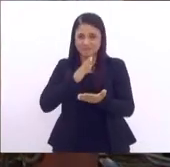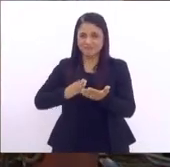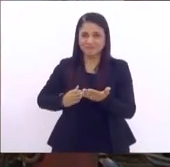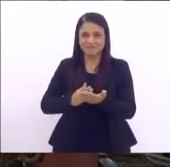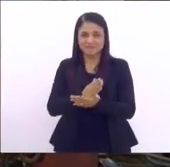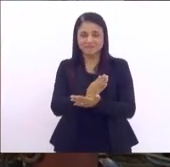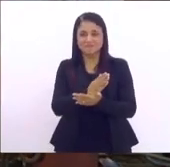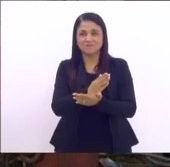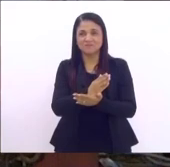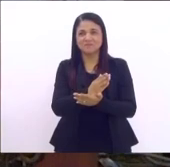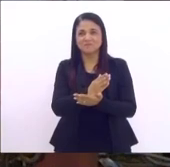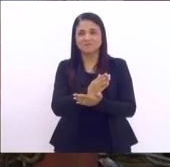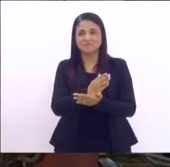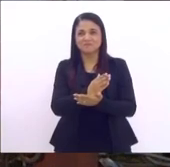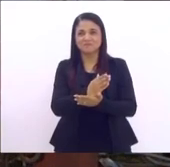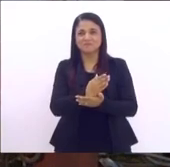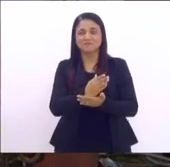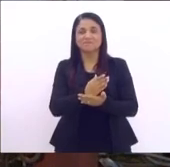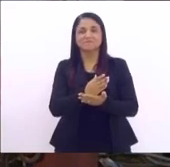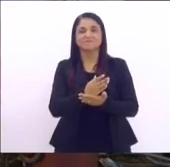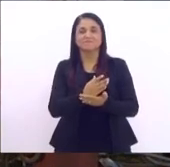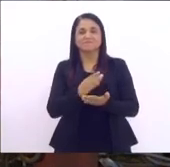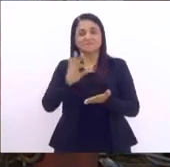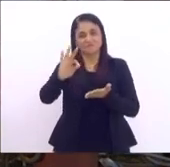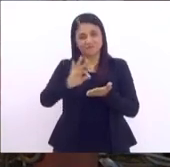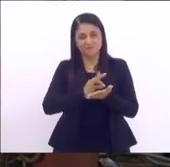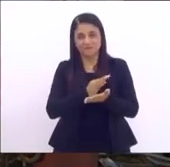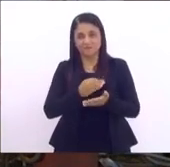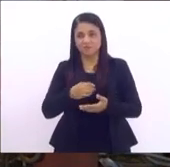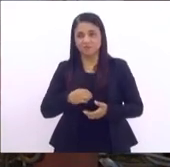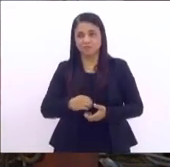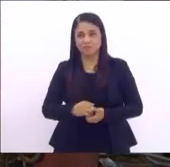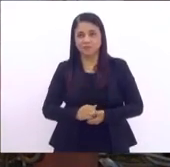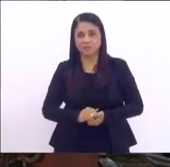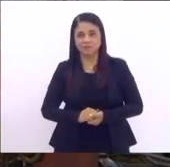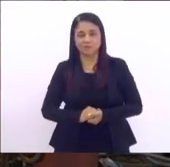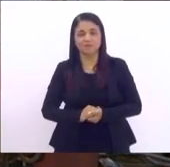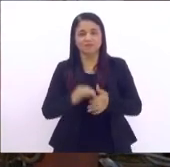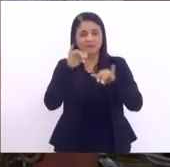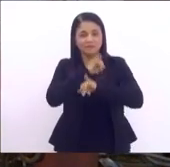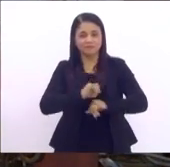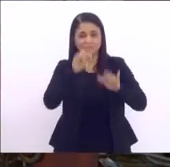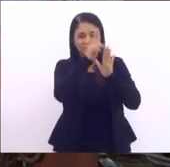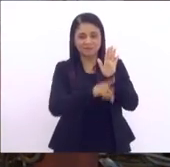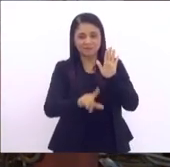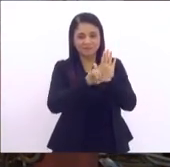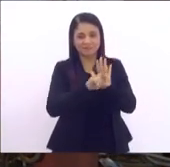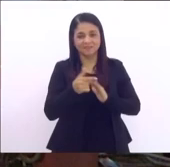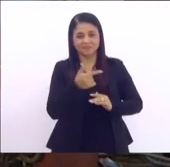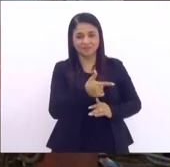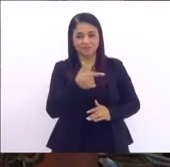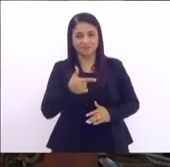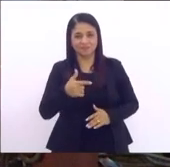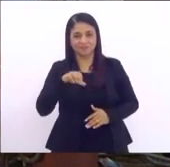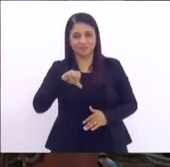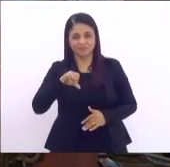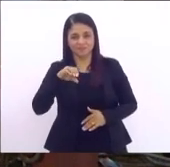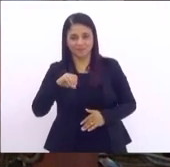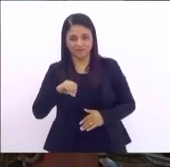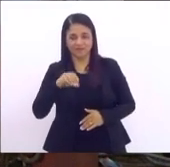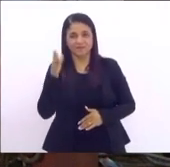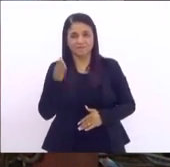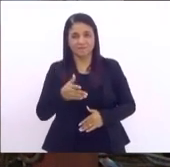Aprovado, vai autógrafo. Anuncio, projeto de lei número 2.290 de